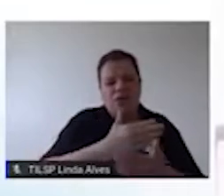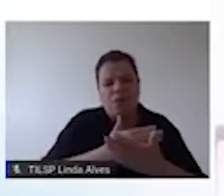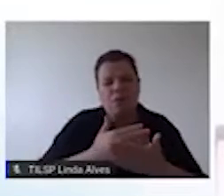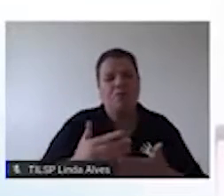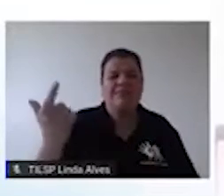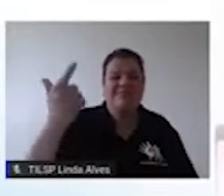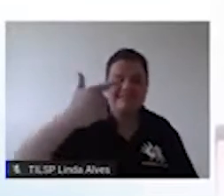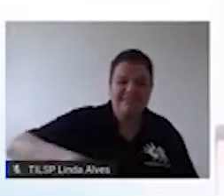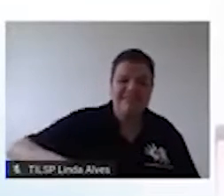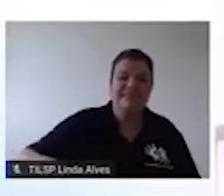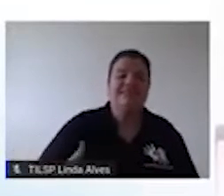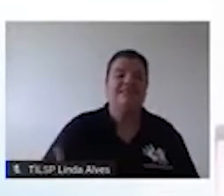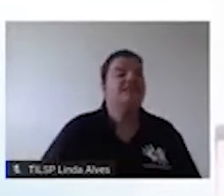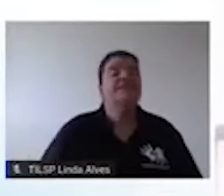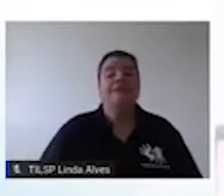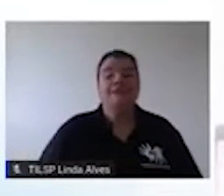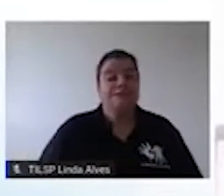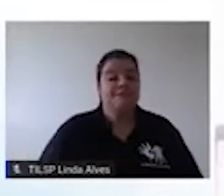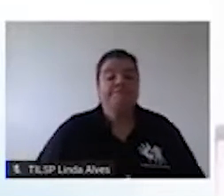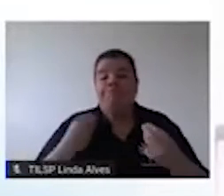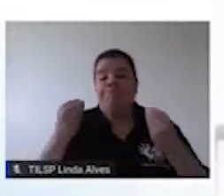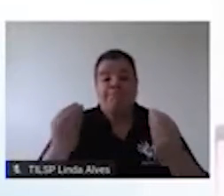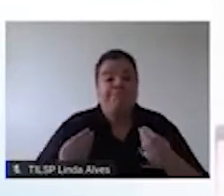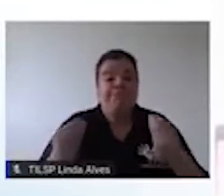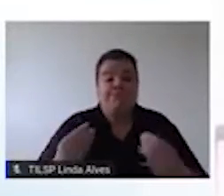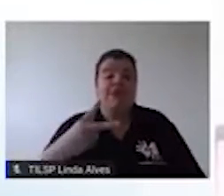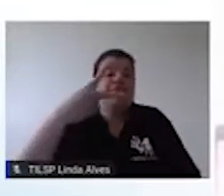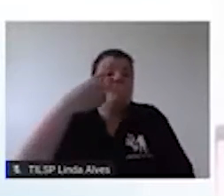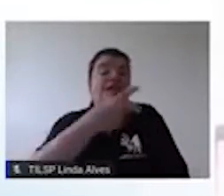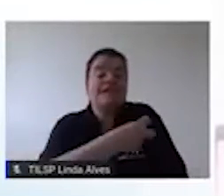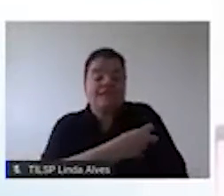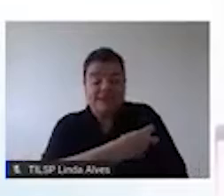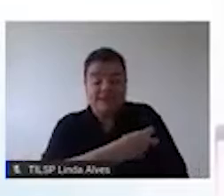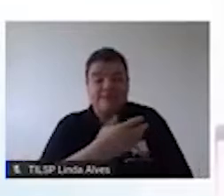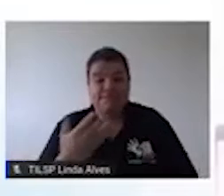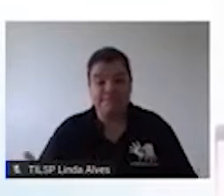fim de ano. Enfim, a vacina, doutor.